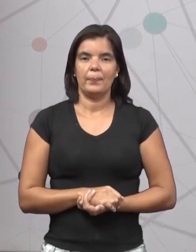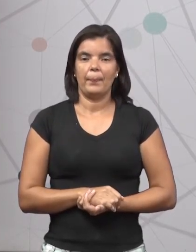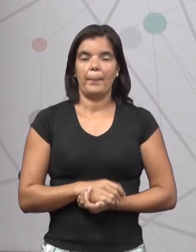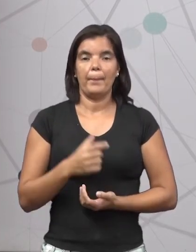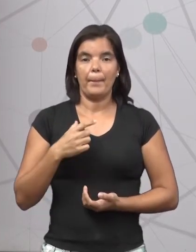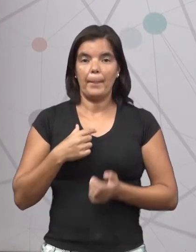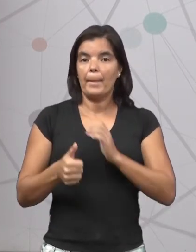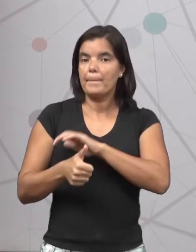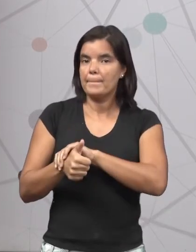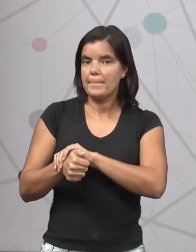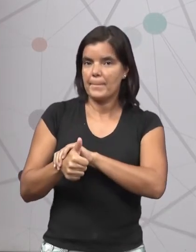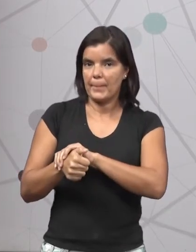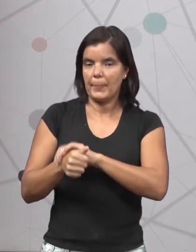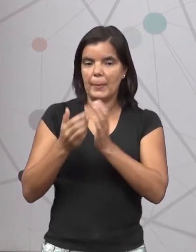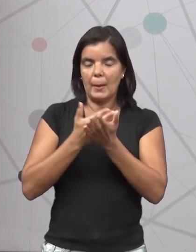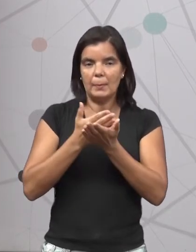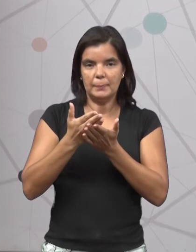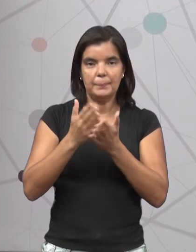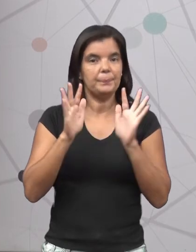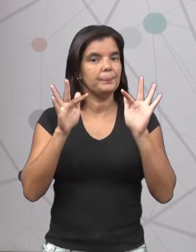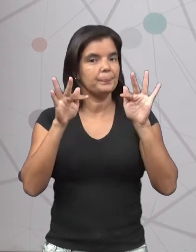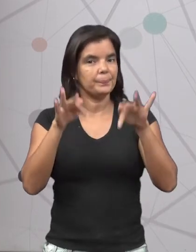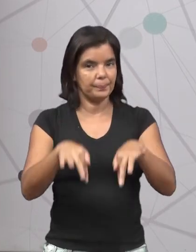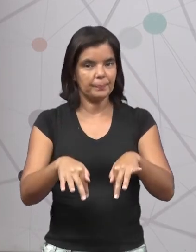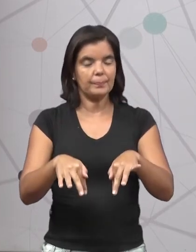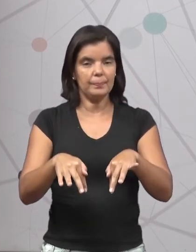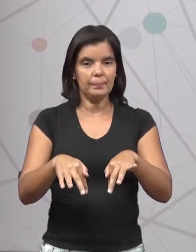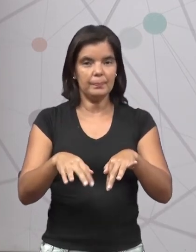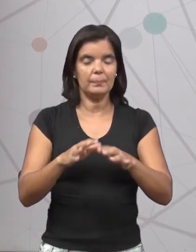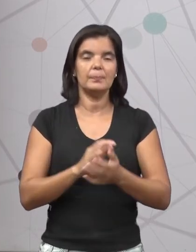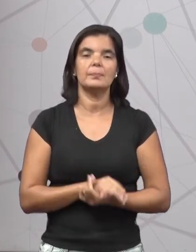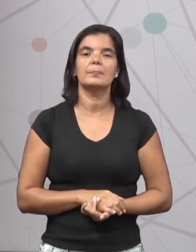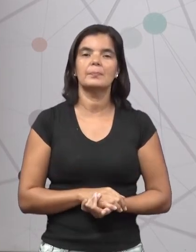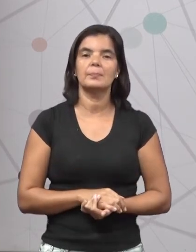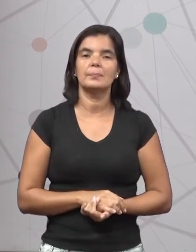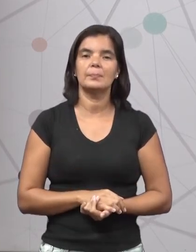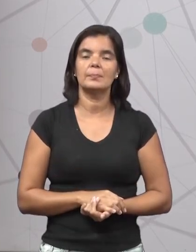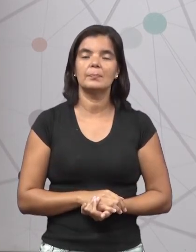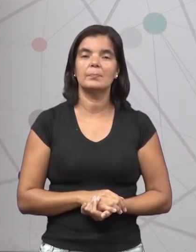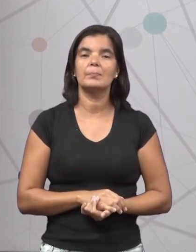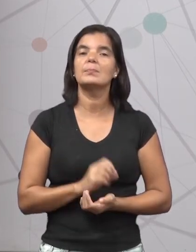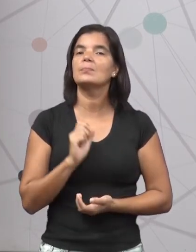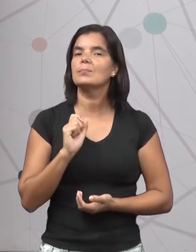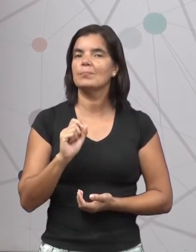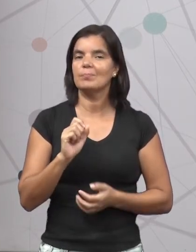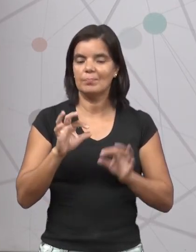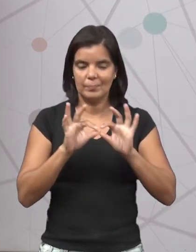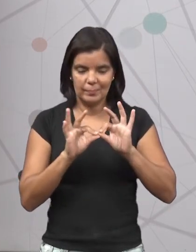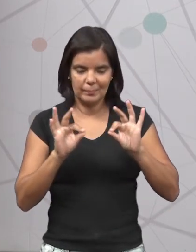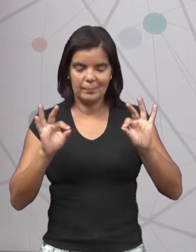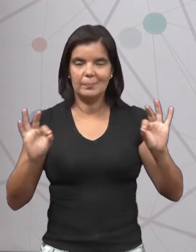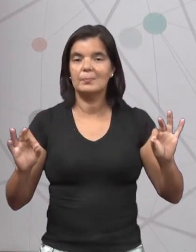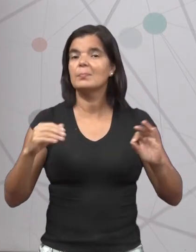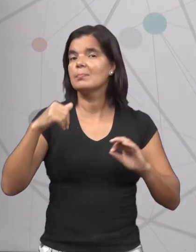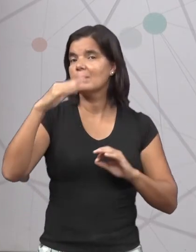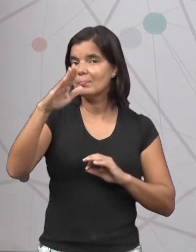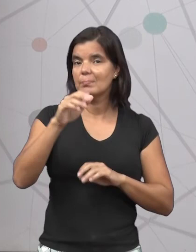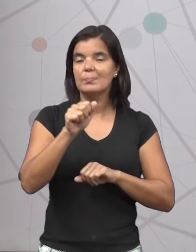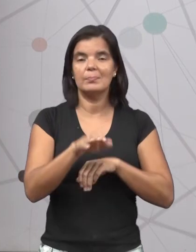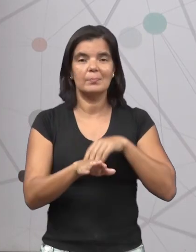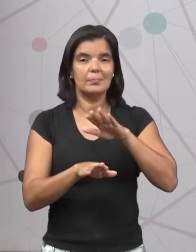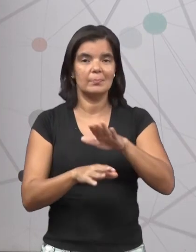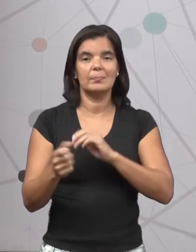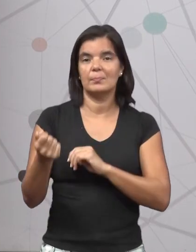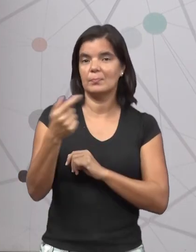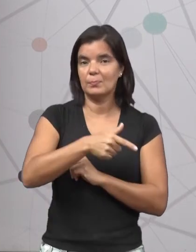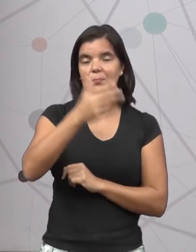quando a tartaruga foi do início ao fim da pista, ela acabou medindo mais passos